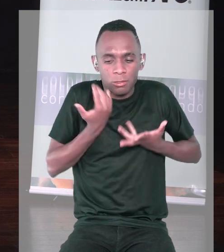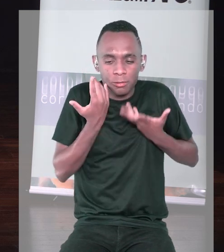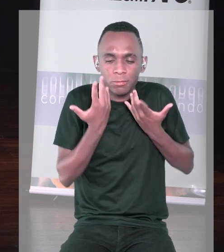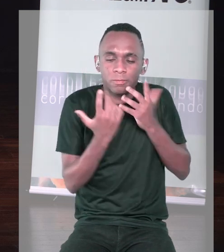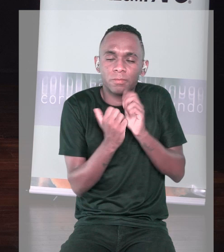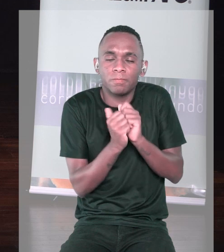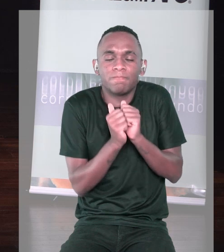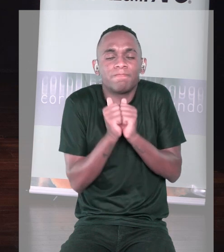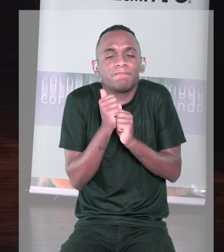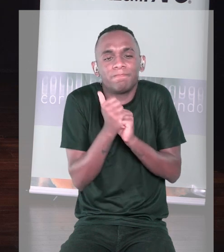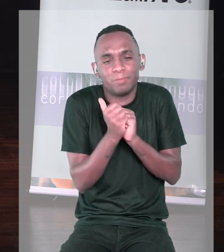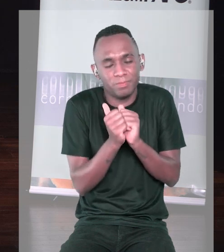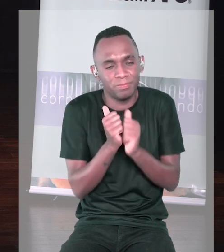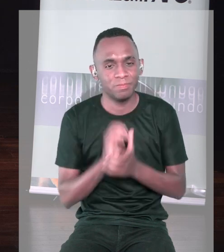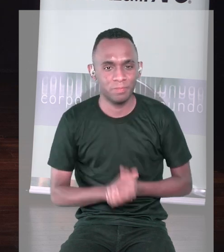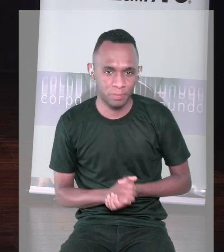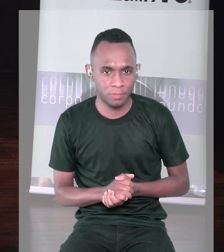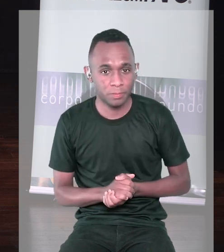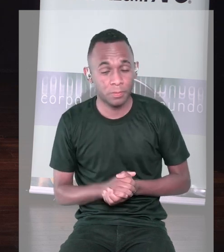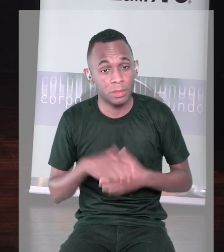o meu é capaz de preencher.